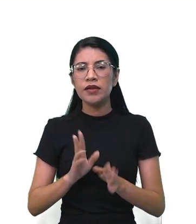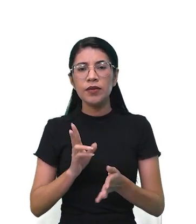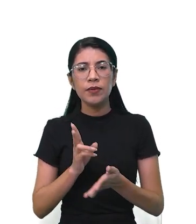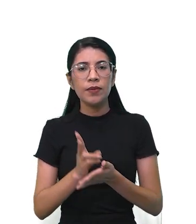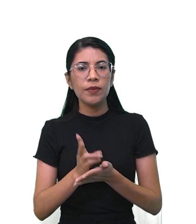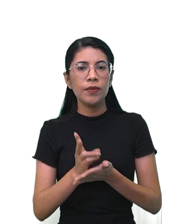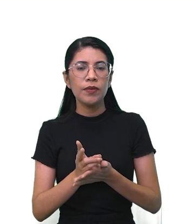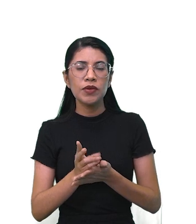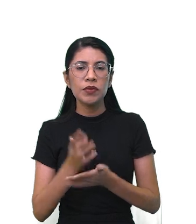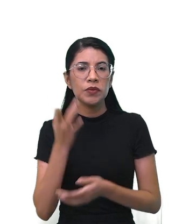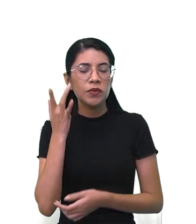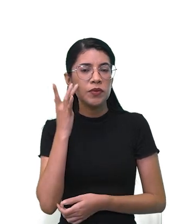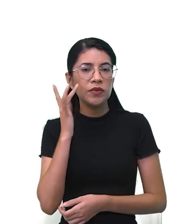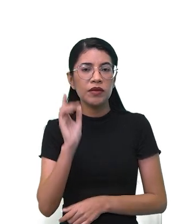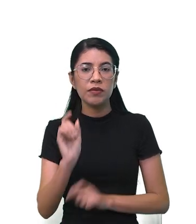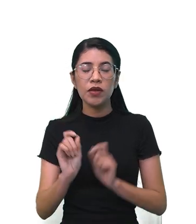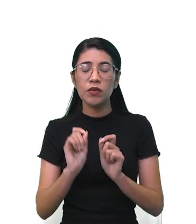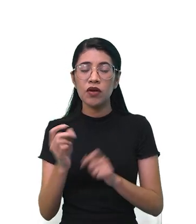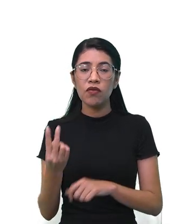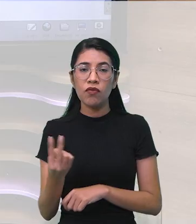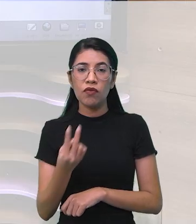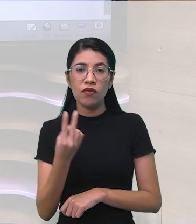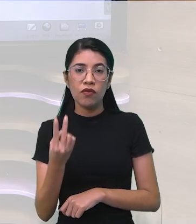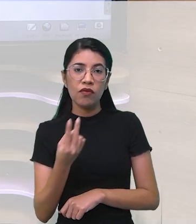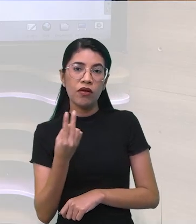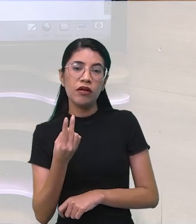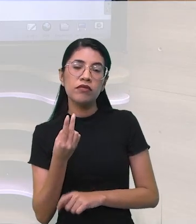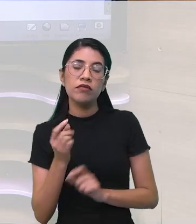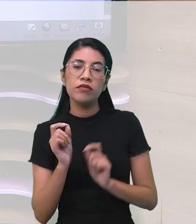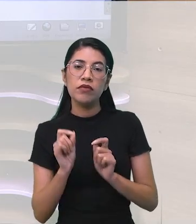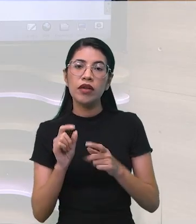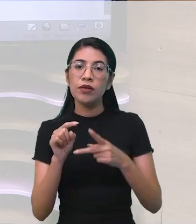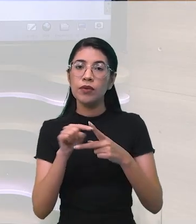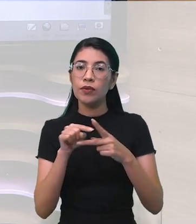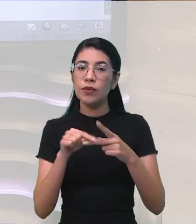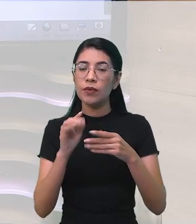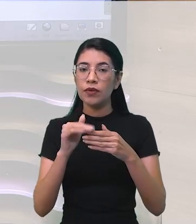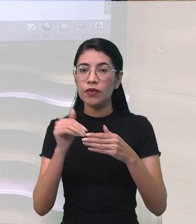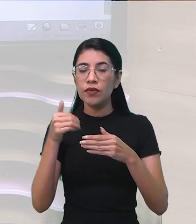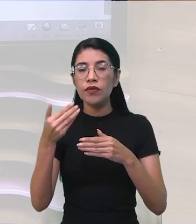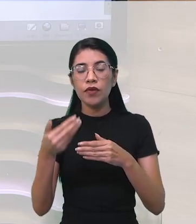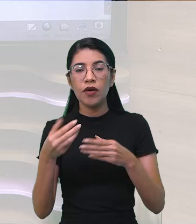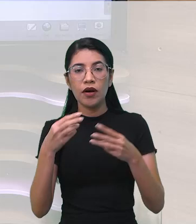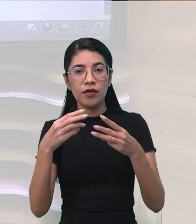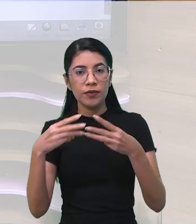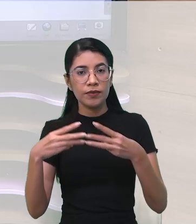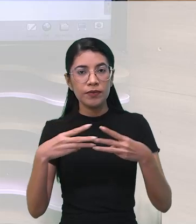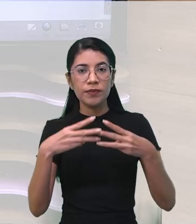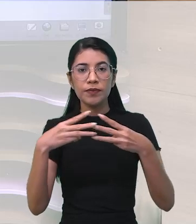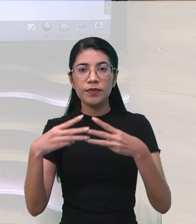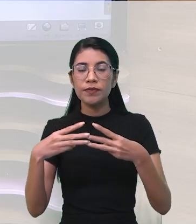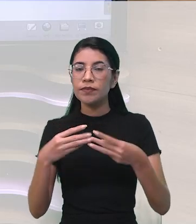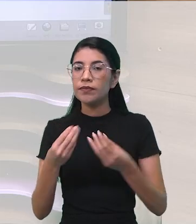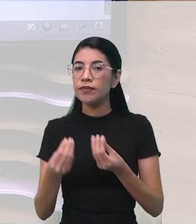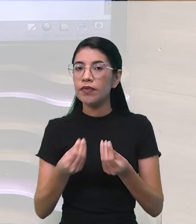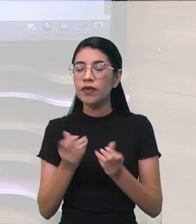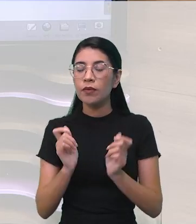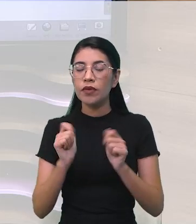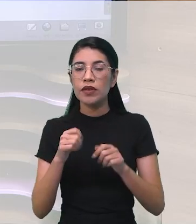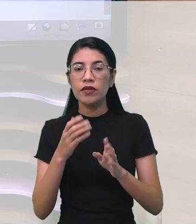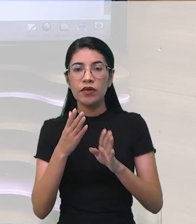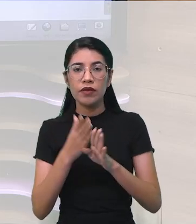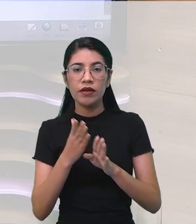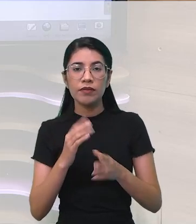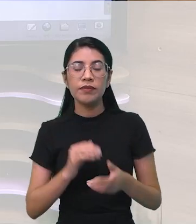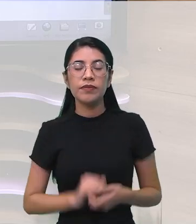sem saber quanto vale o ângulo externo desse hexágono. Ora, para